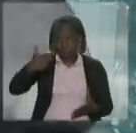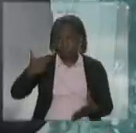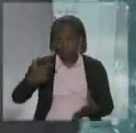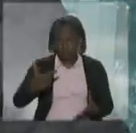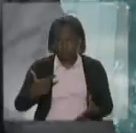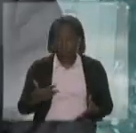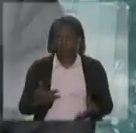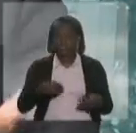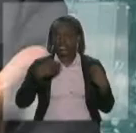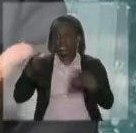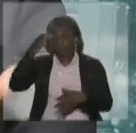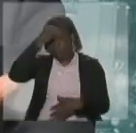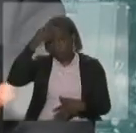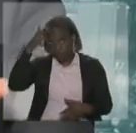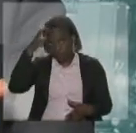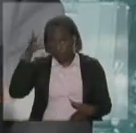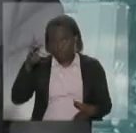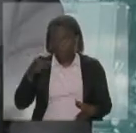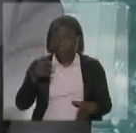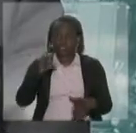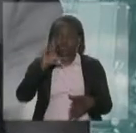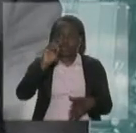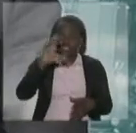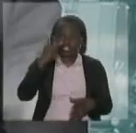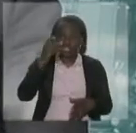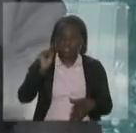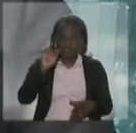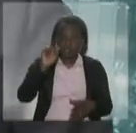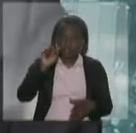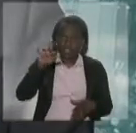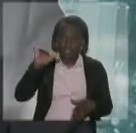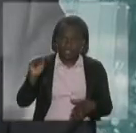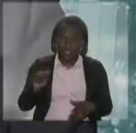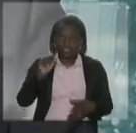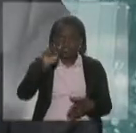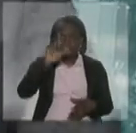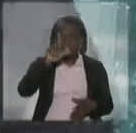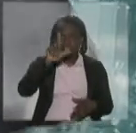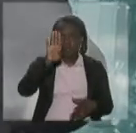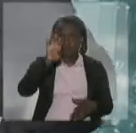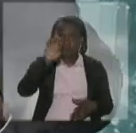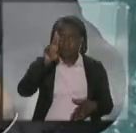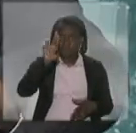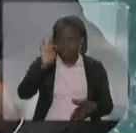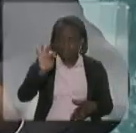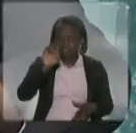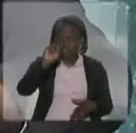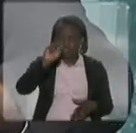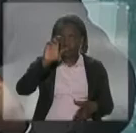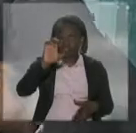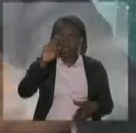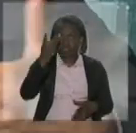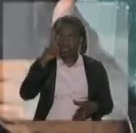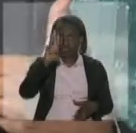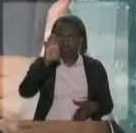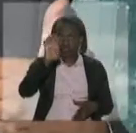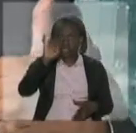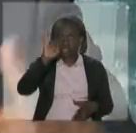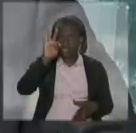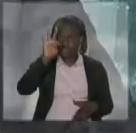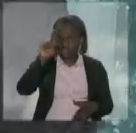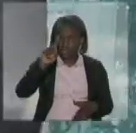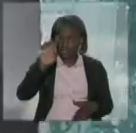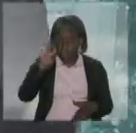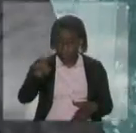transferida do município pedro segundo rocha faria ao berço aids a transferiu e o